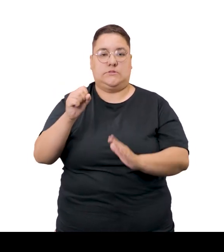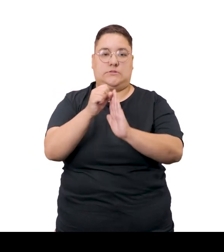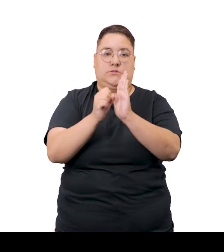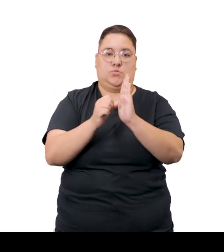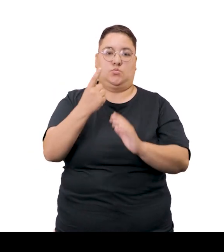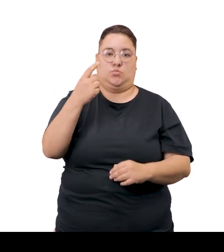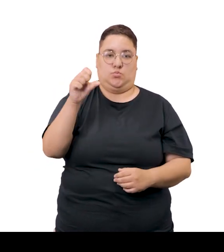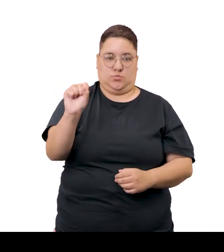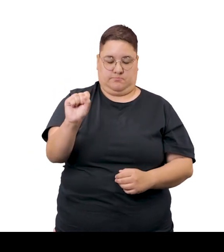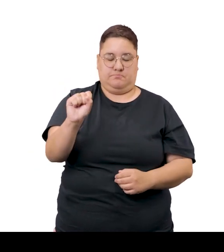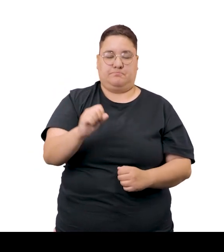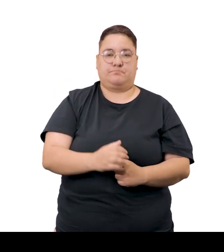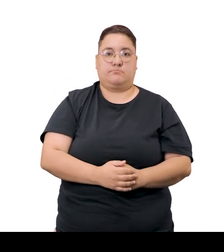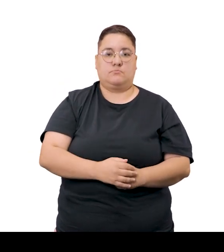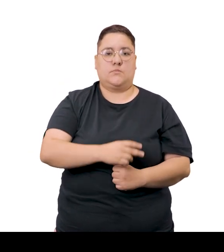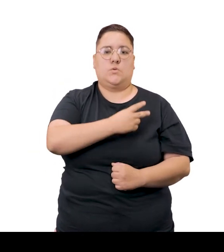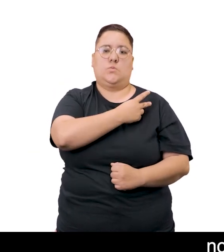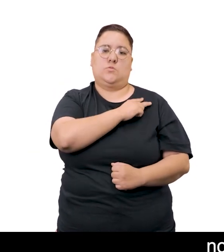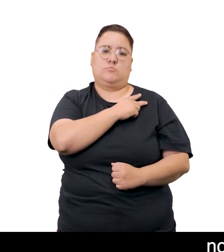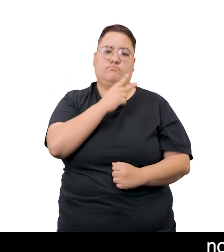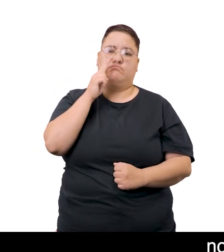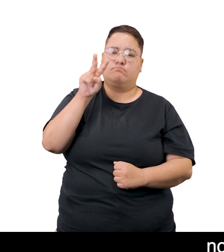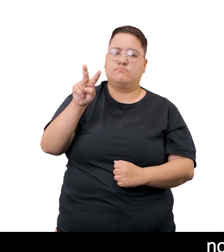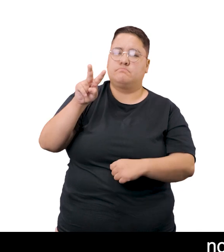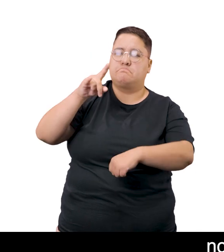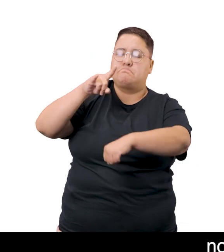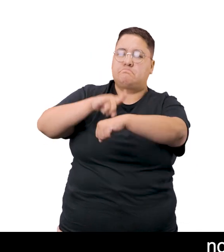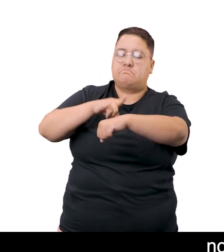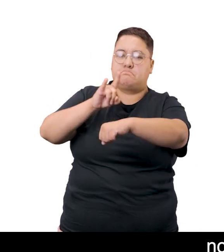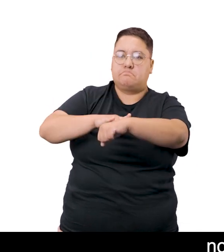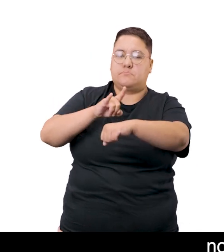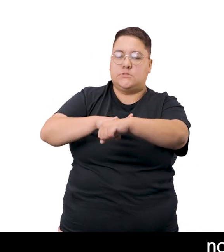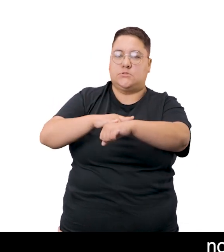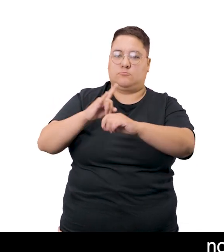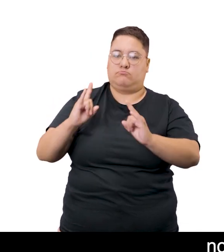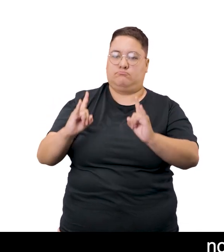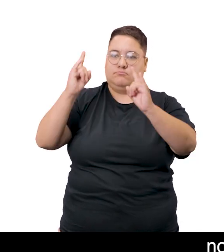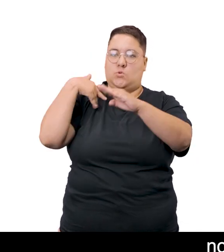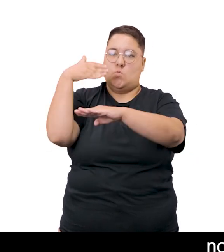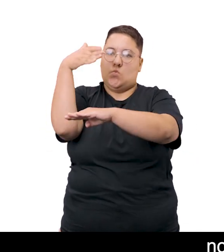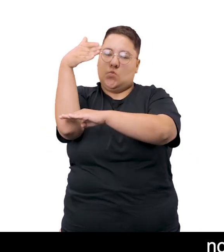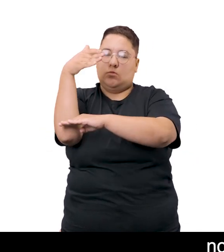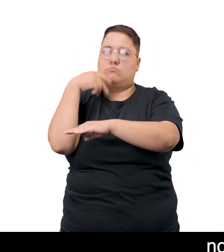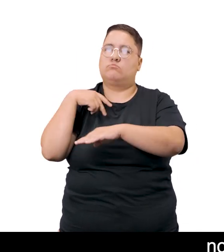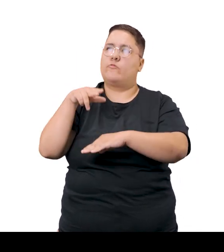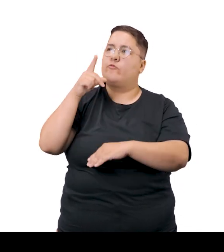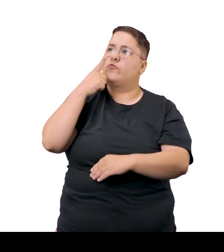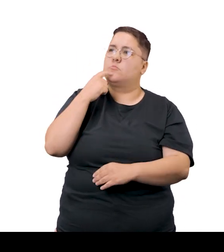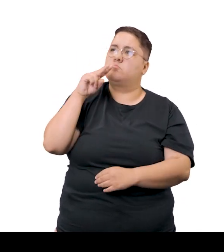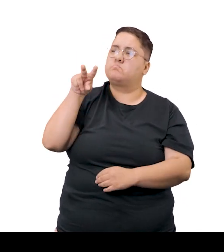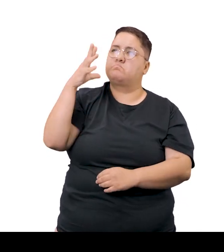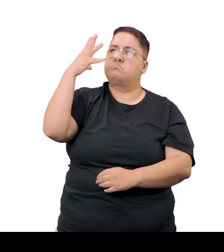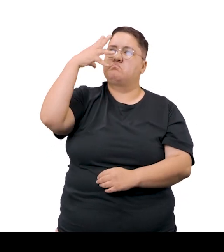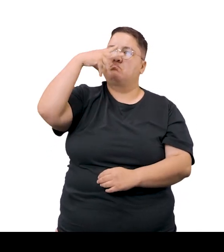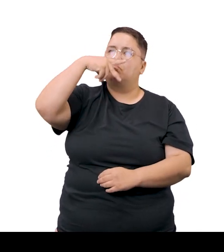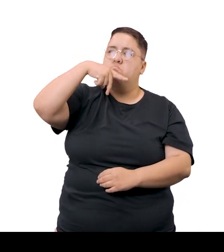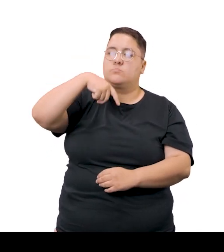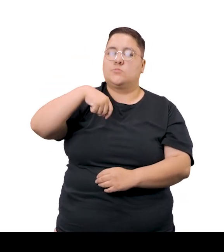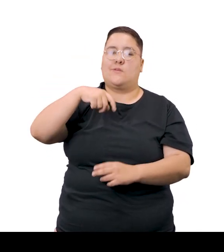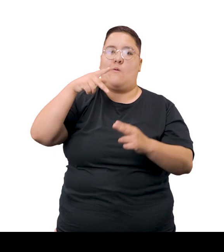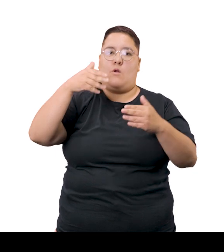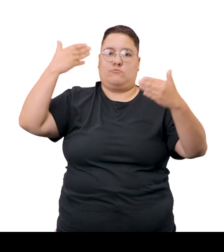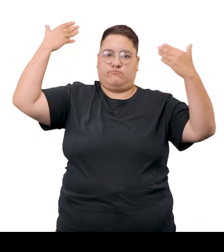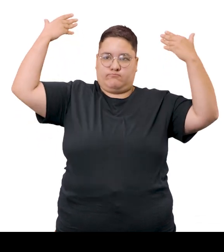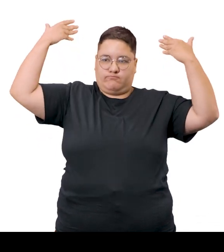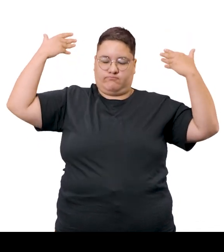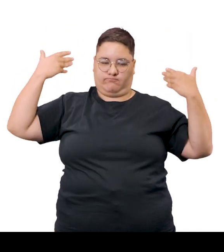Segundo Opie, havia esse belo vermelho no banheiro do apartamento em que estava hospedada naquela viagem, que funciona aqui como fundo